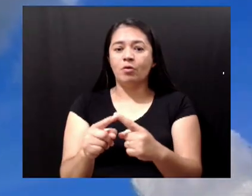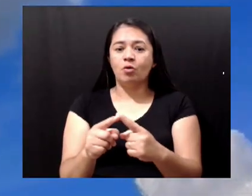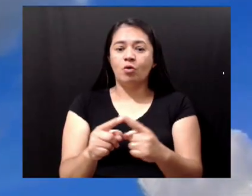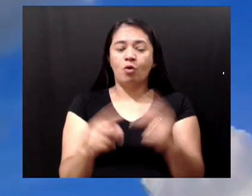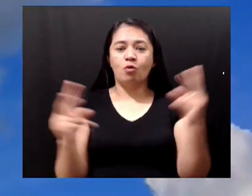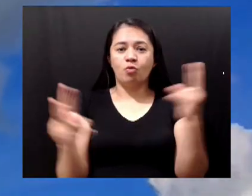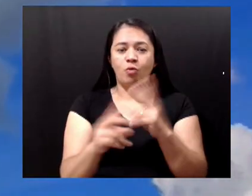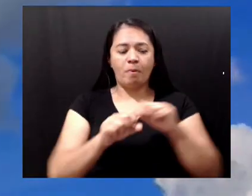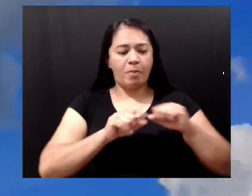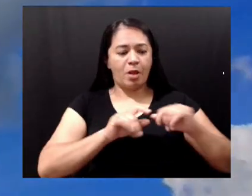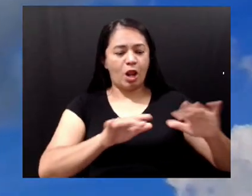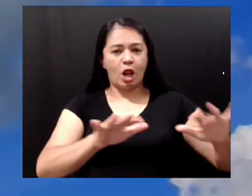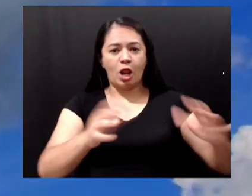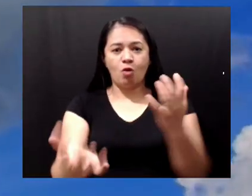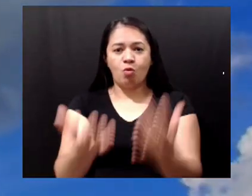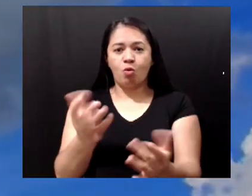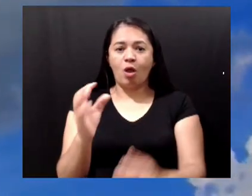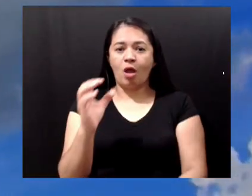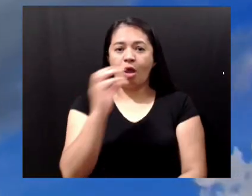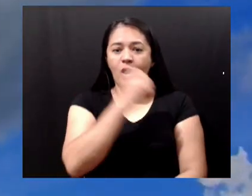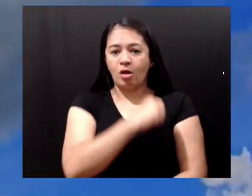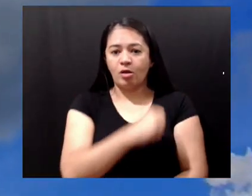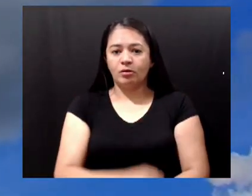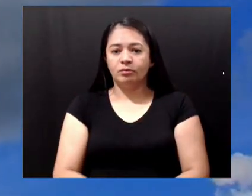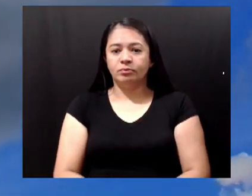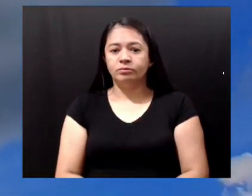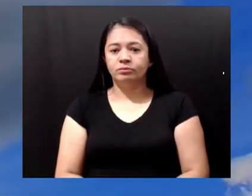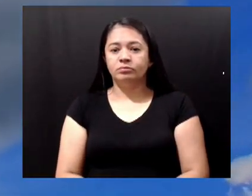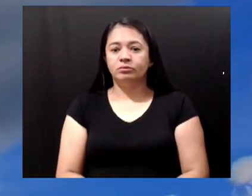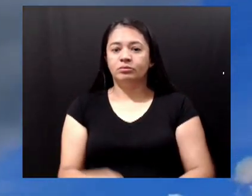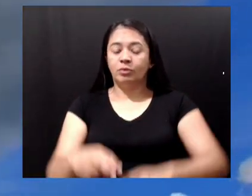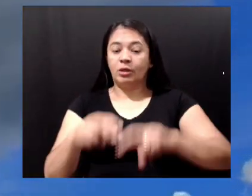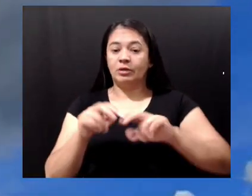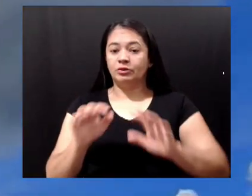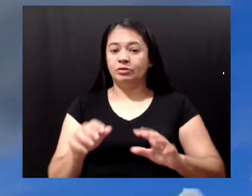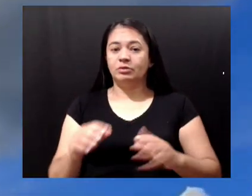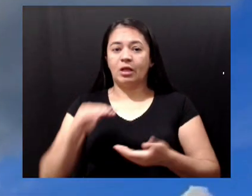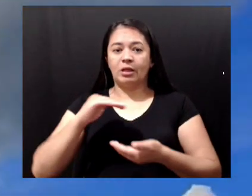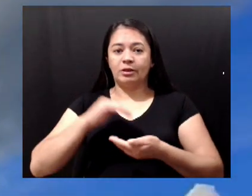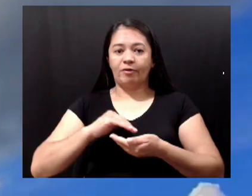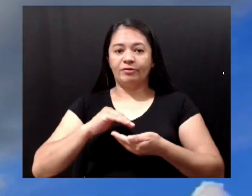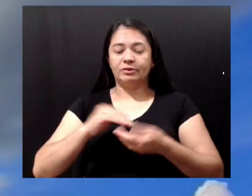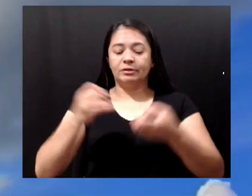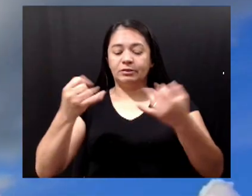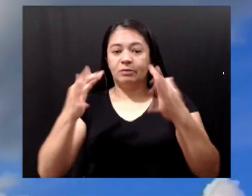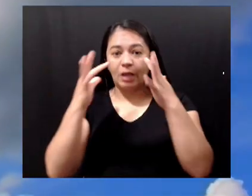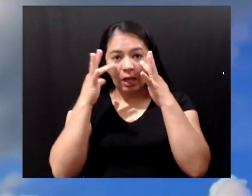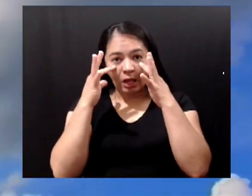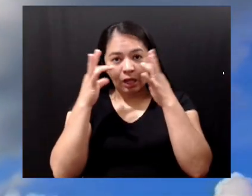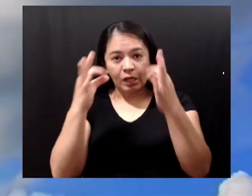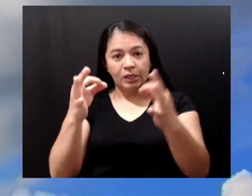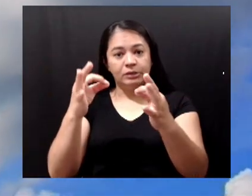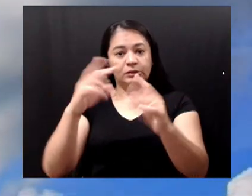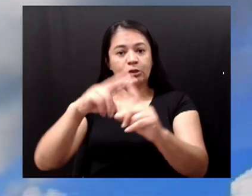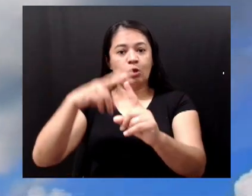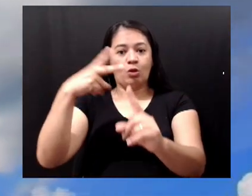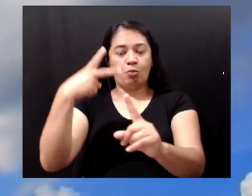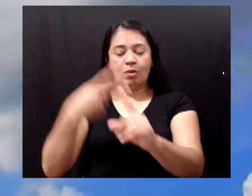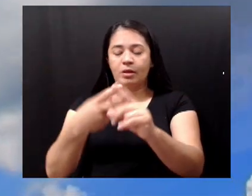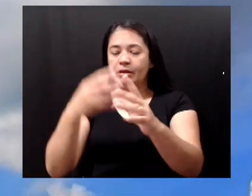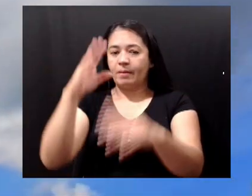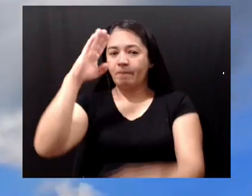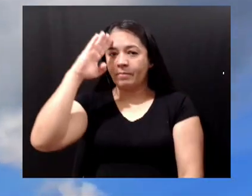maior rapidez. Diante deste cenário, a Defesa Civil recomenda a atenção redobrada da população, especialmente em áreas